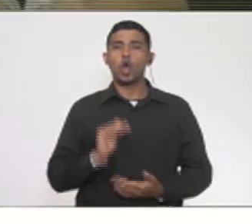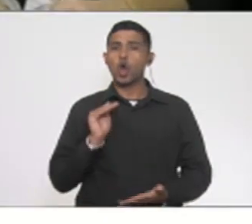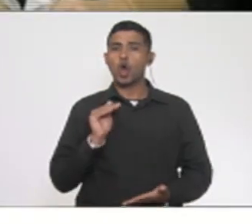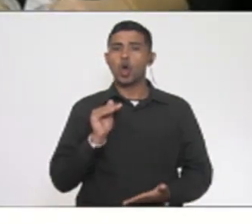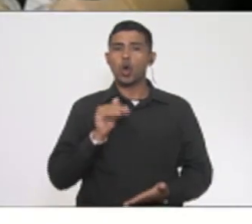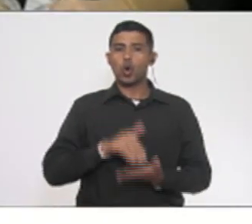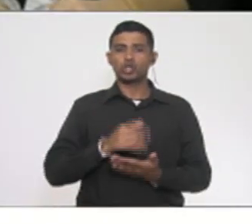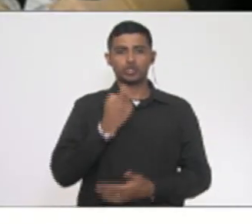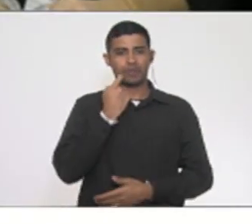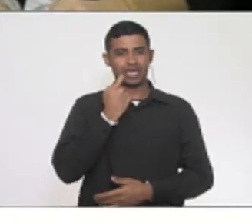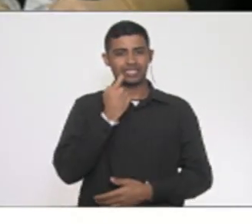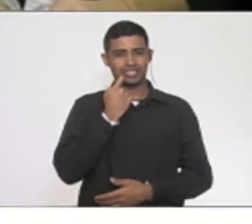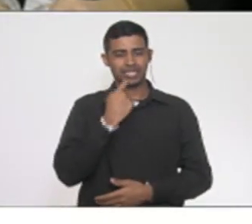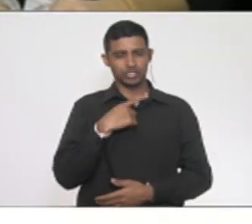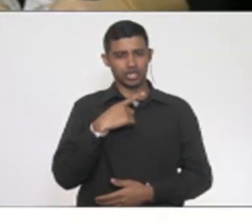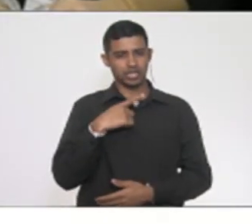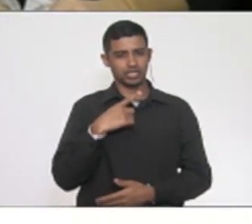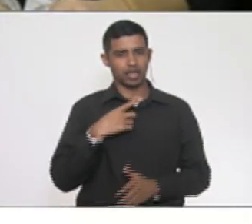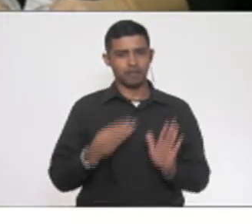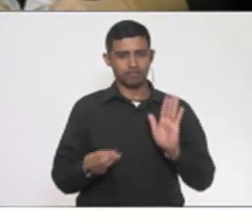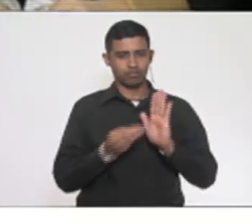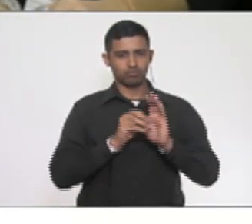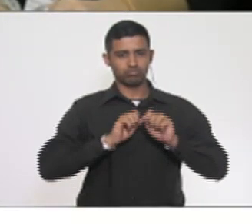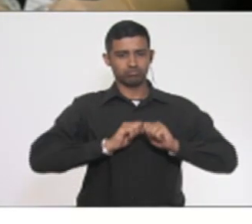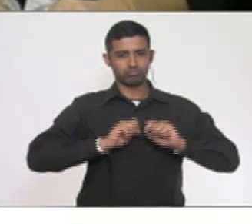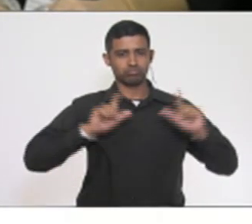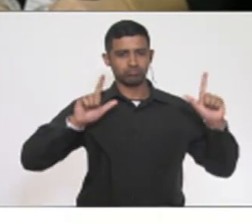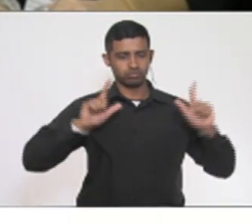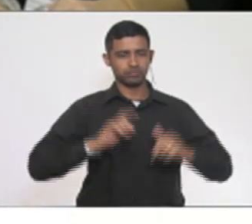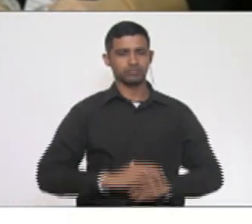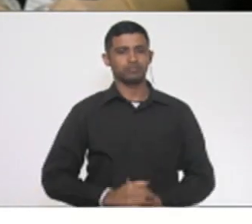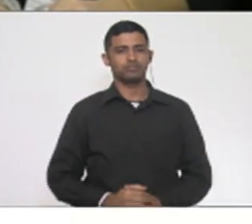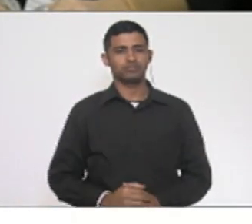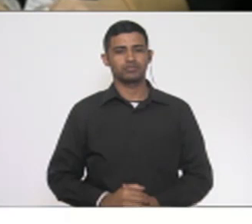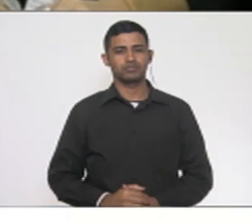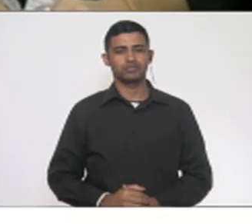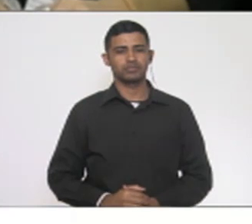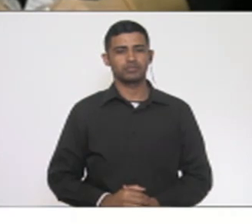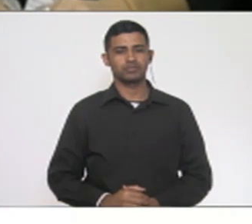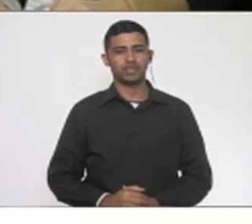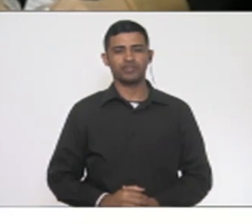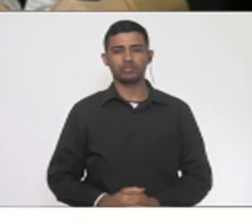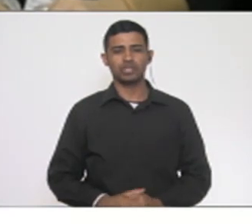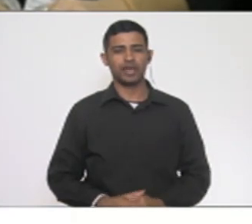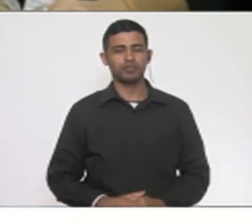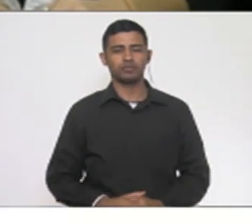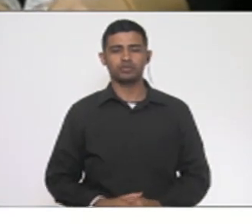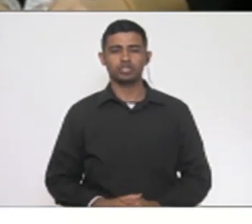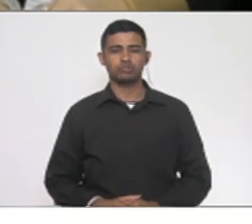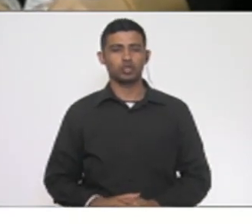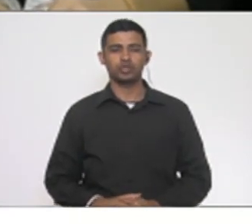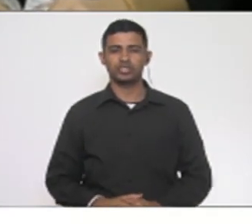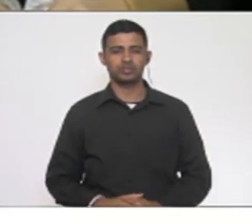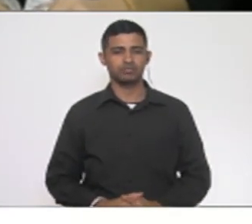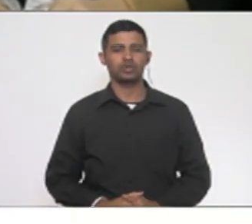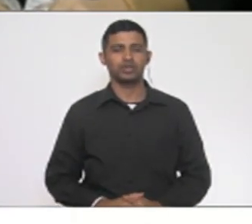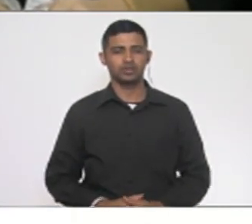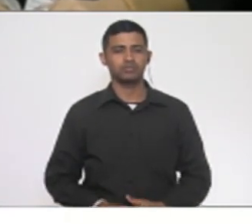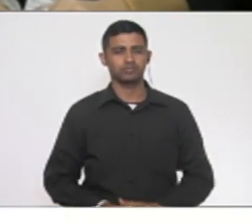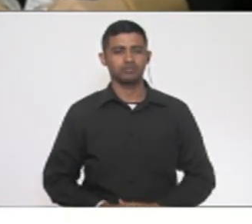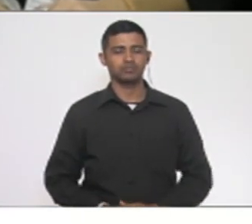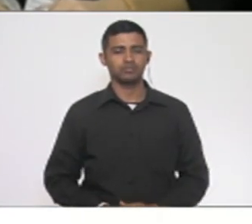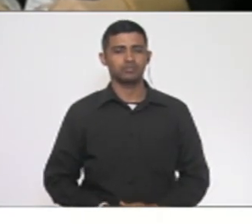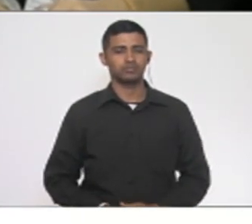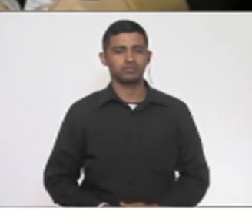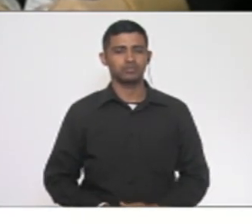o processo de chamada pública do gasoduto Bolívia-Brasil, já no regime de entrada e saída. O processo